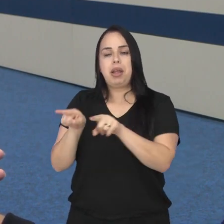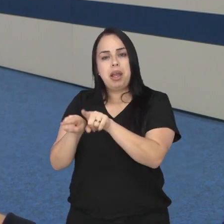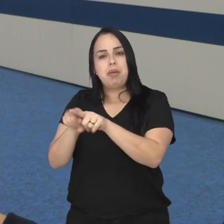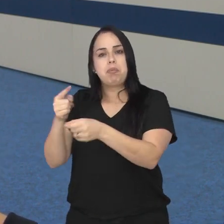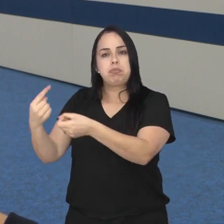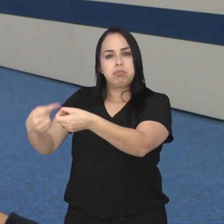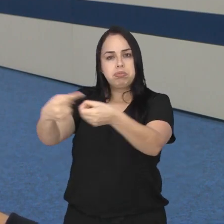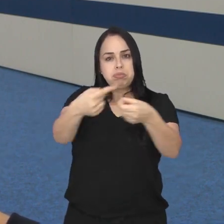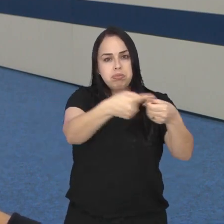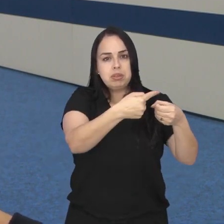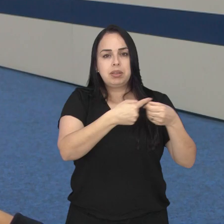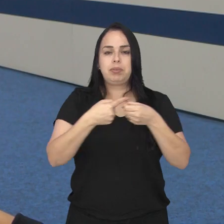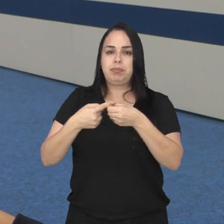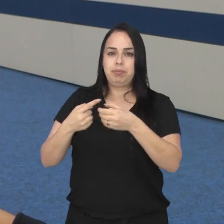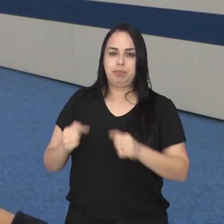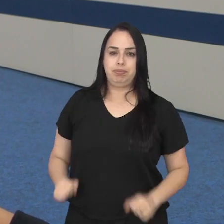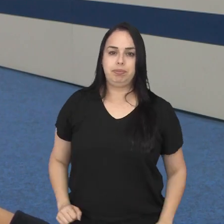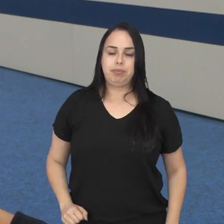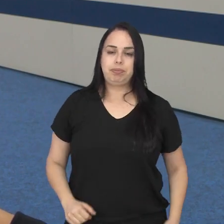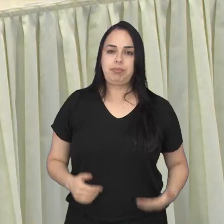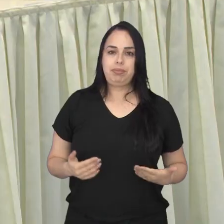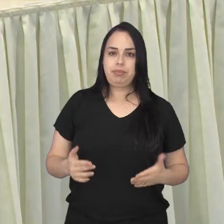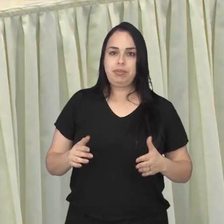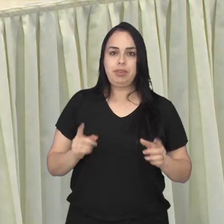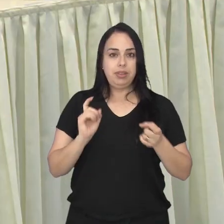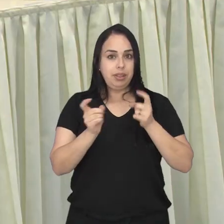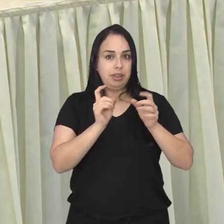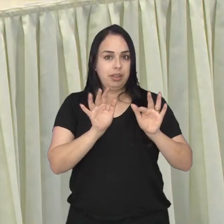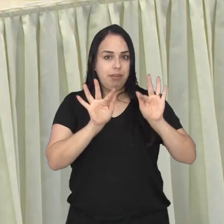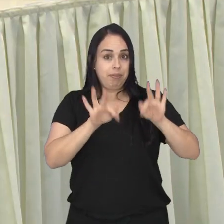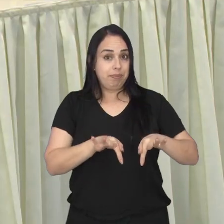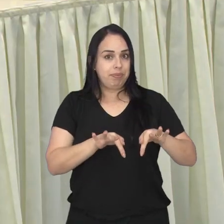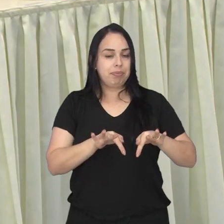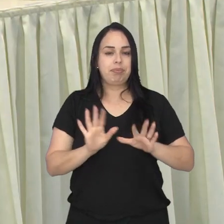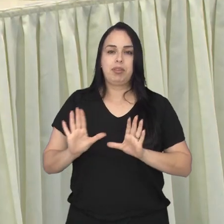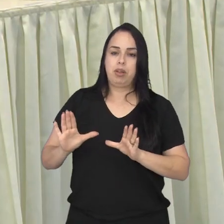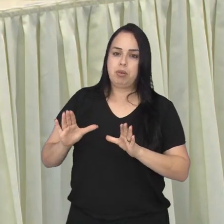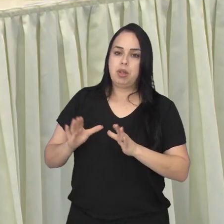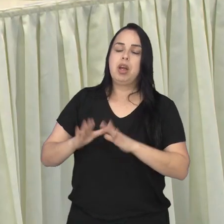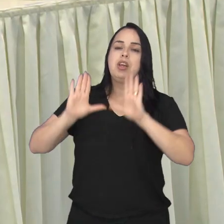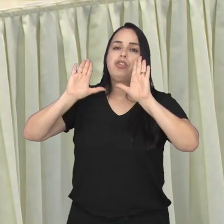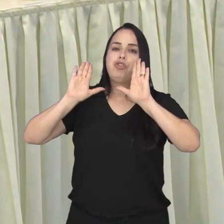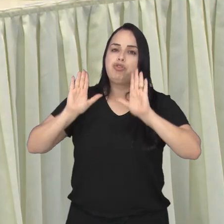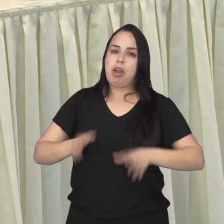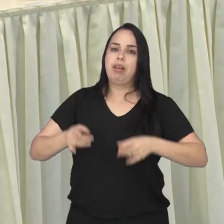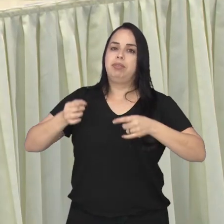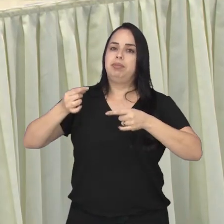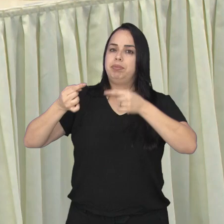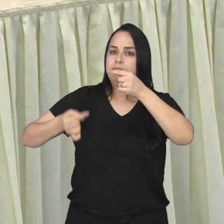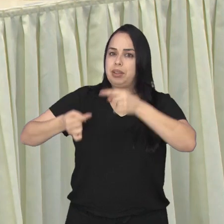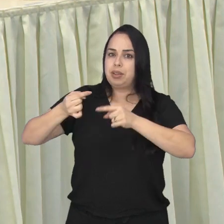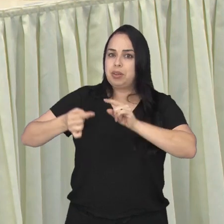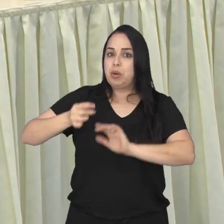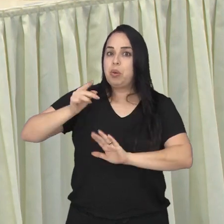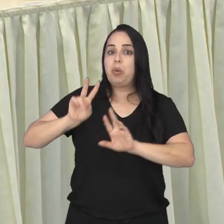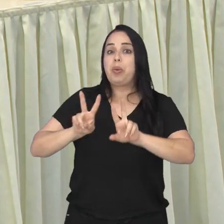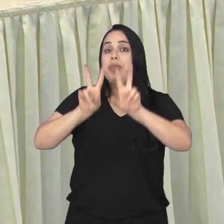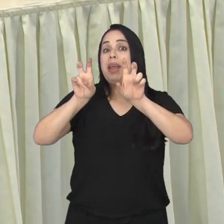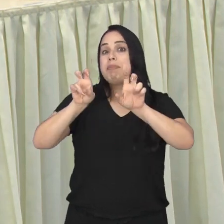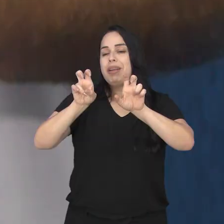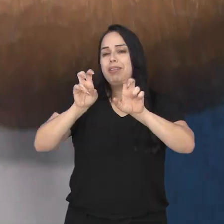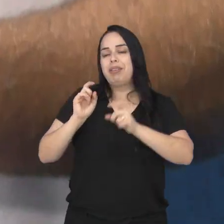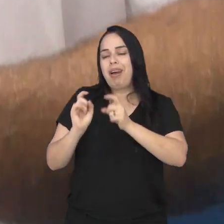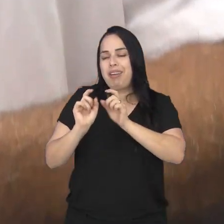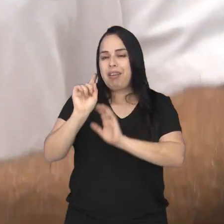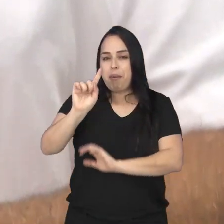como pessoas de outro município e outro estado né na verdade após a reunião os vereadores da frente já debateram sobre o tema do próximo